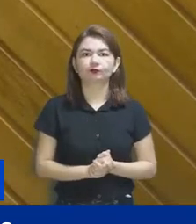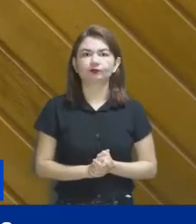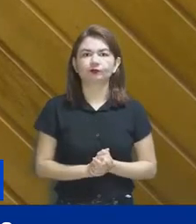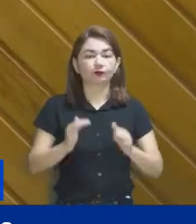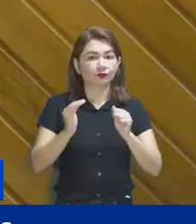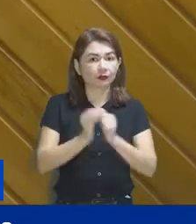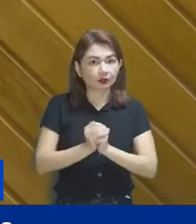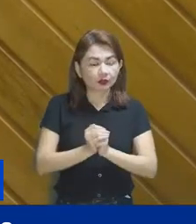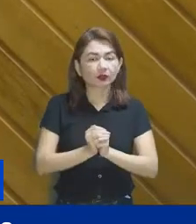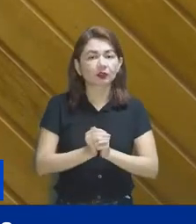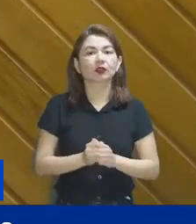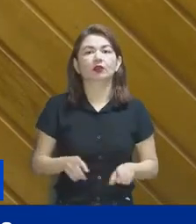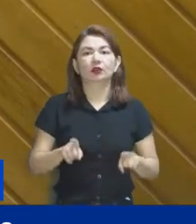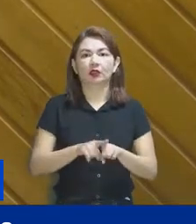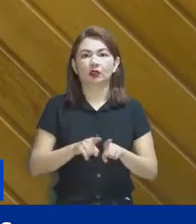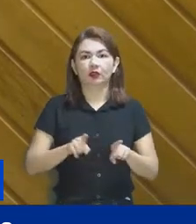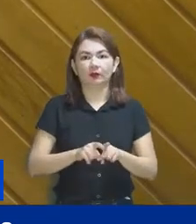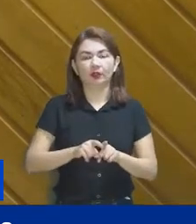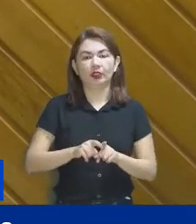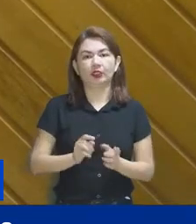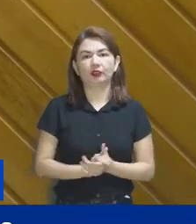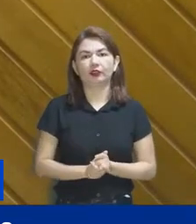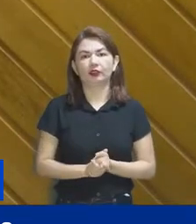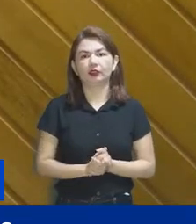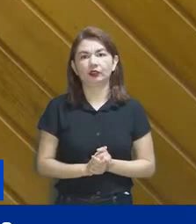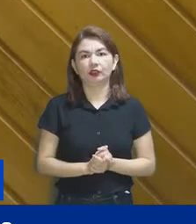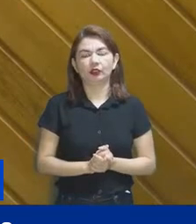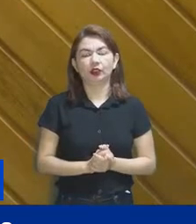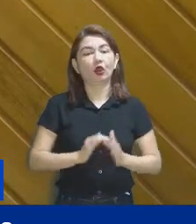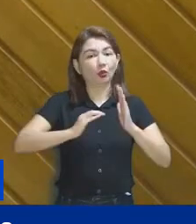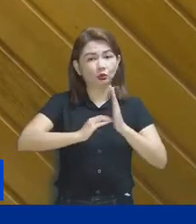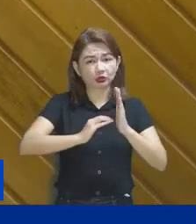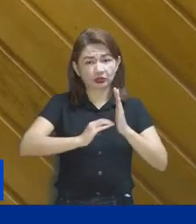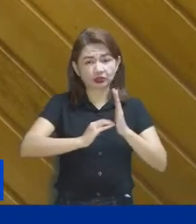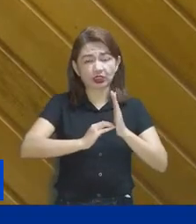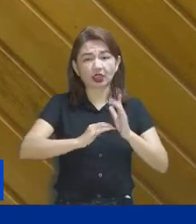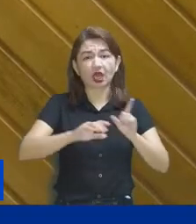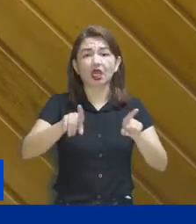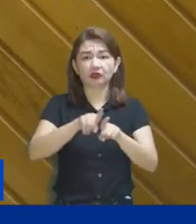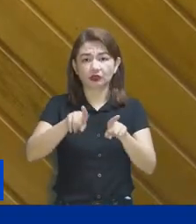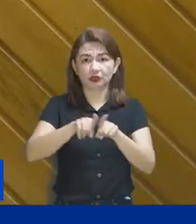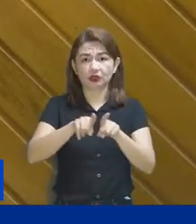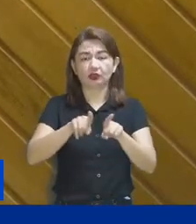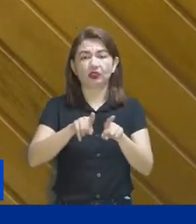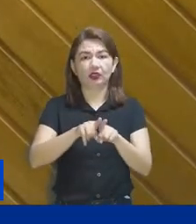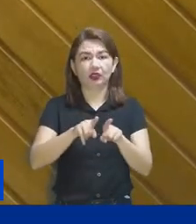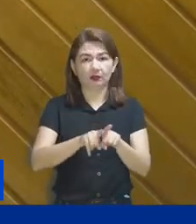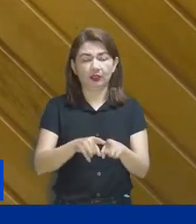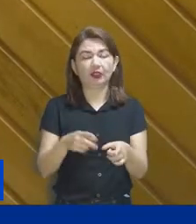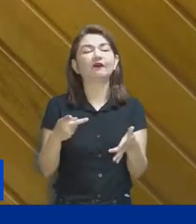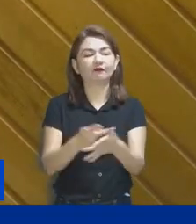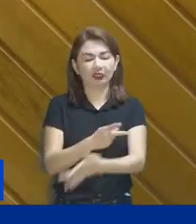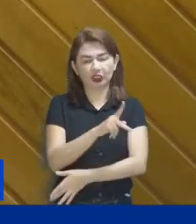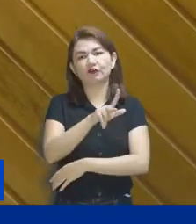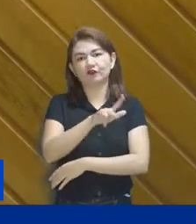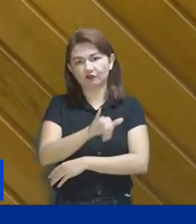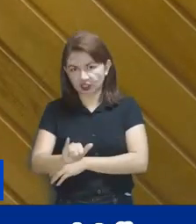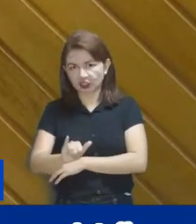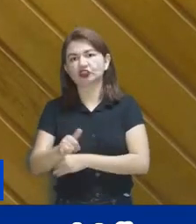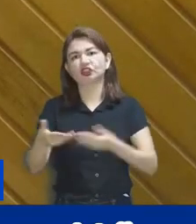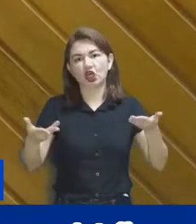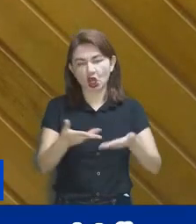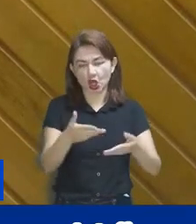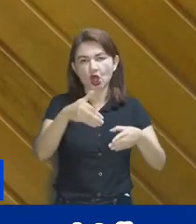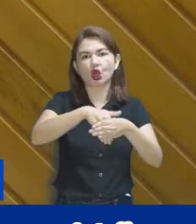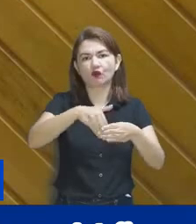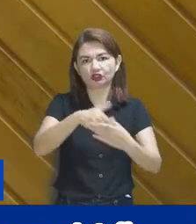que deve vir regulamentar, o Senado está tentando fazer o marco da inteligência artificial, e nós vamos ter essa realidade. Nós temos notícias